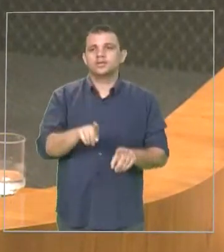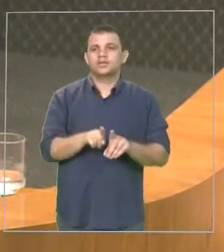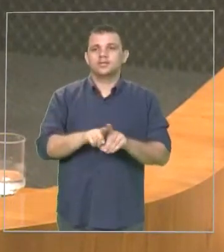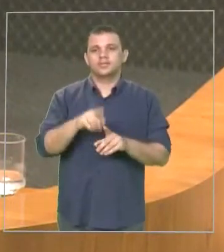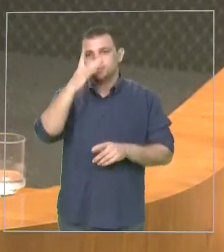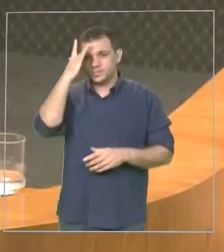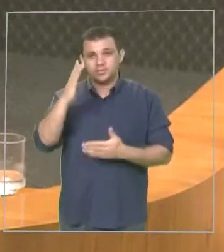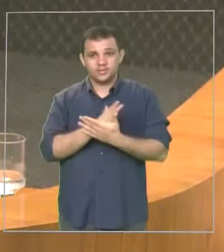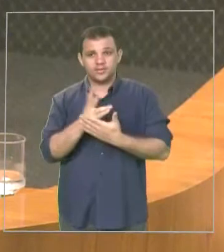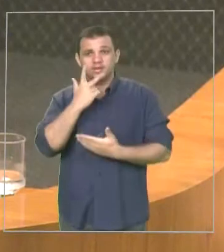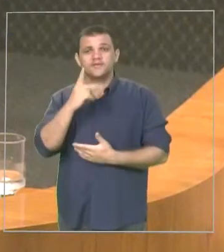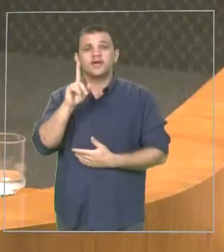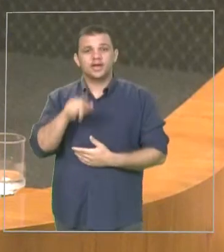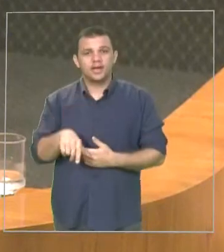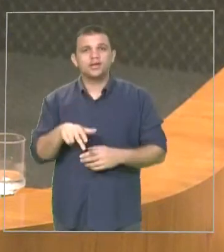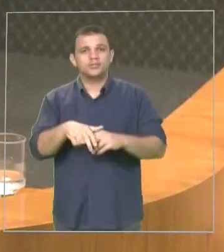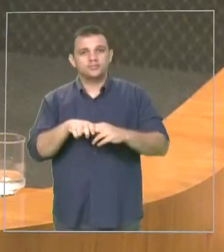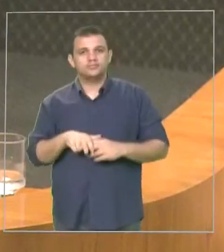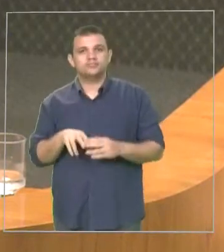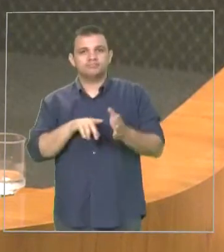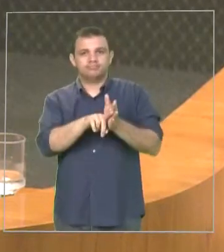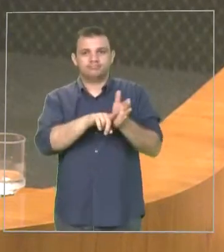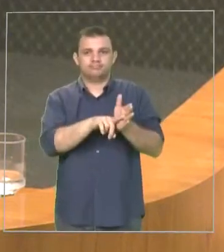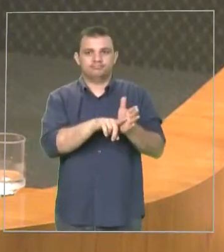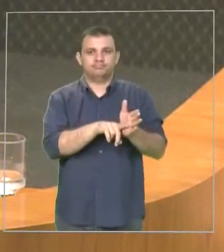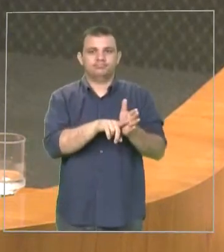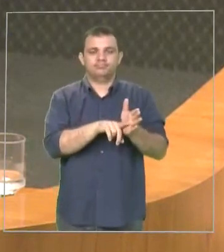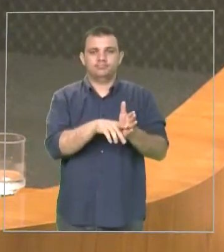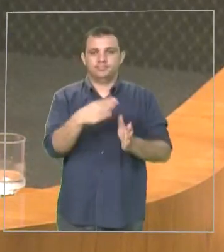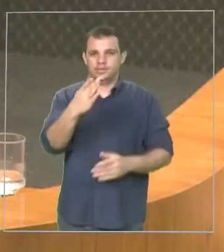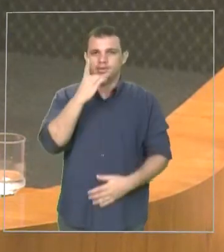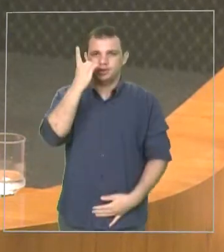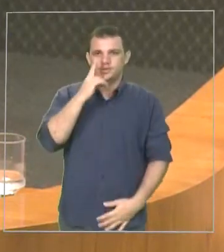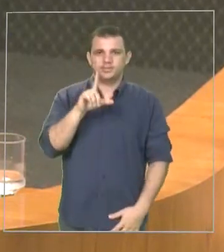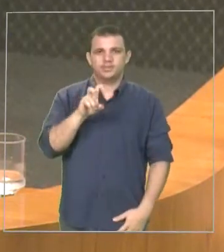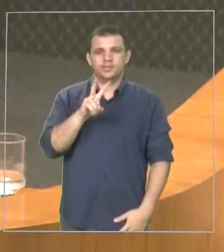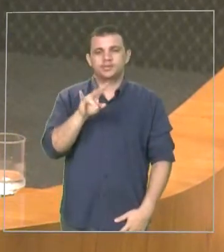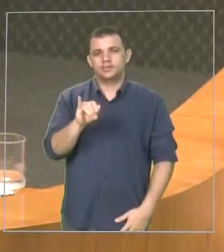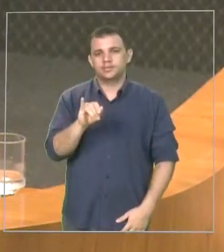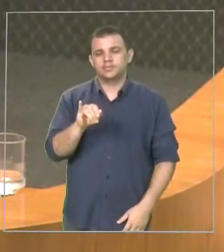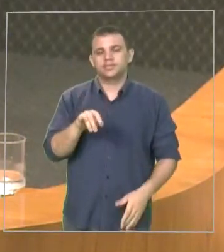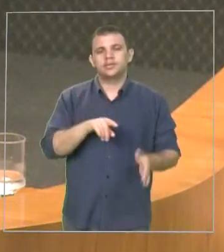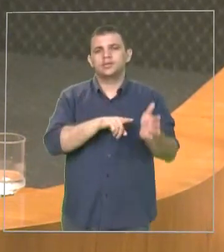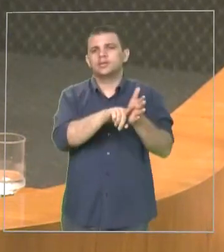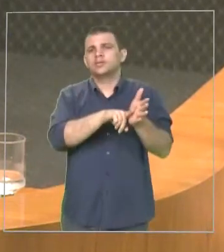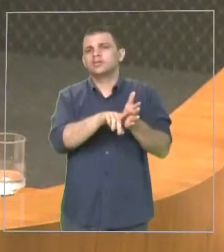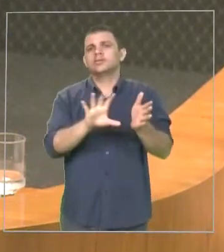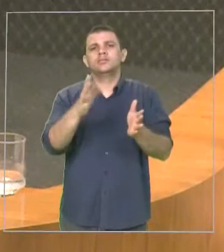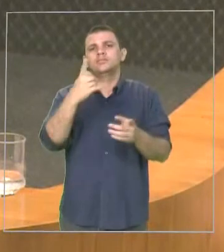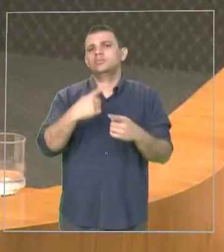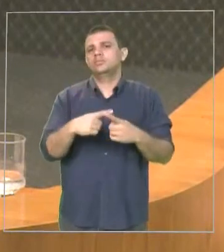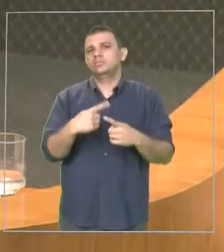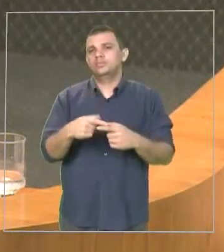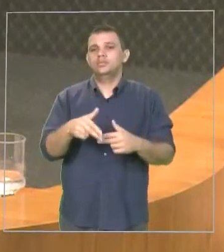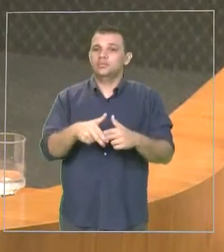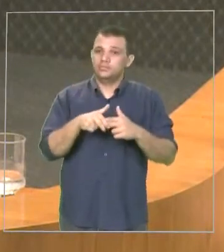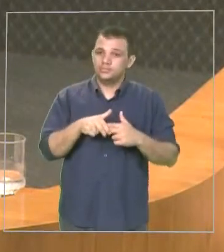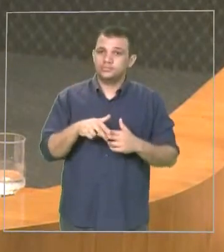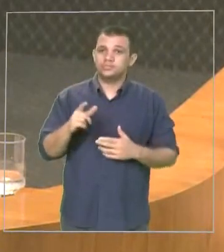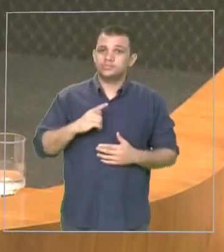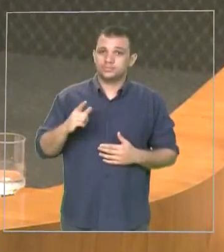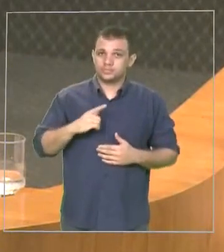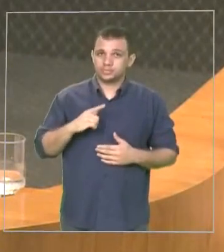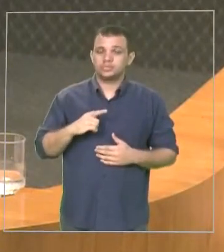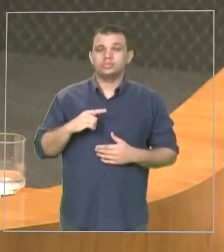que gerou a investigação. Deputado Levi, o que gerou a investigação foi a Operação Sermão